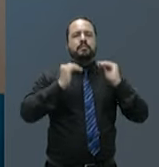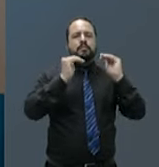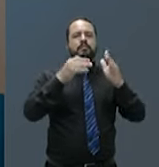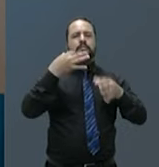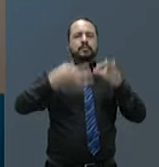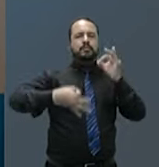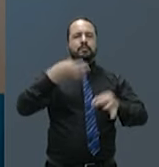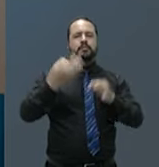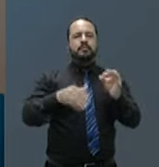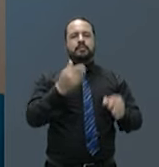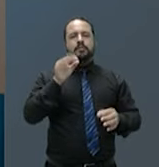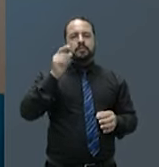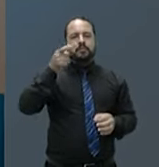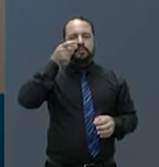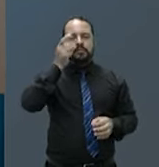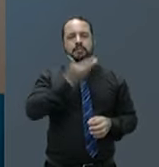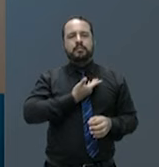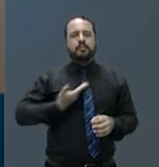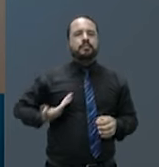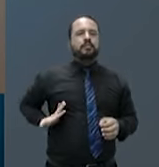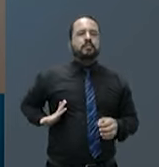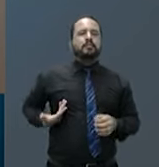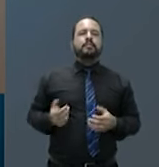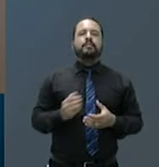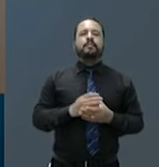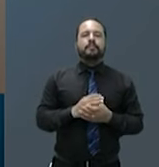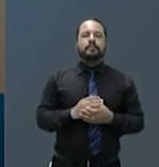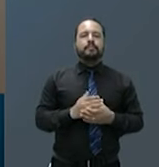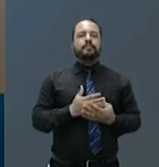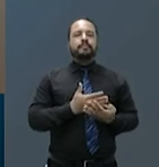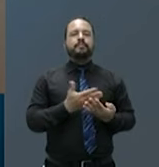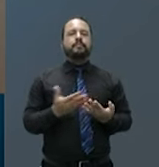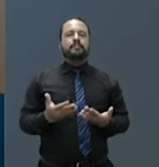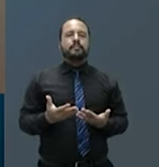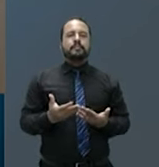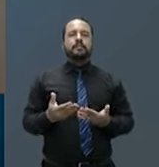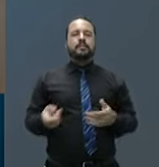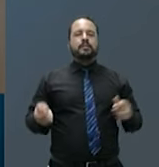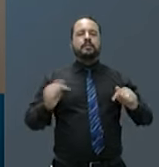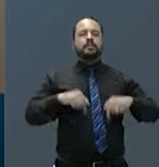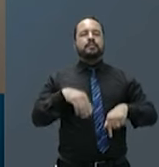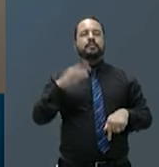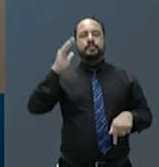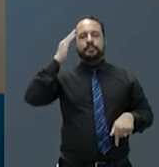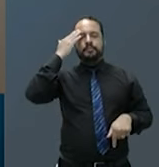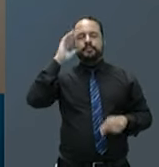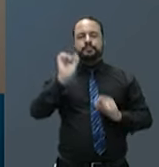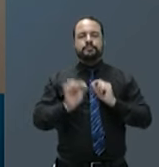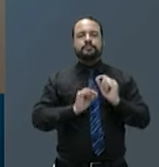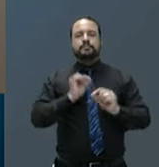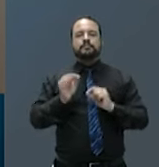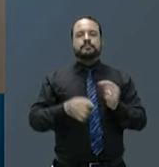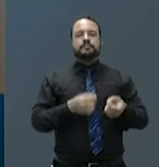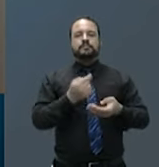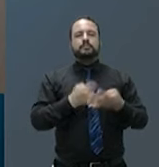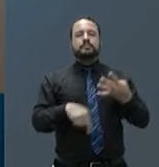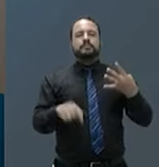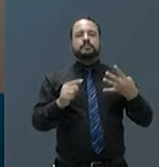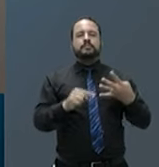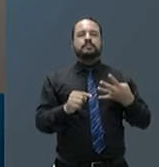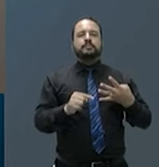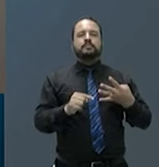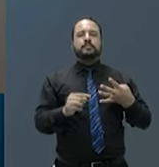serem considerados assim como litigantes habituais. O atual entendimento vacilante acerca das circunstâncias da aplicação da